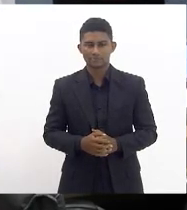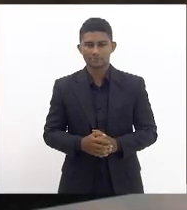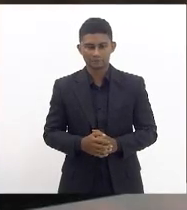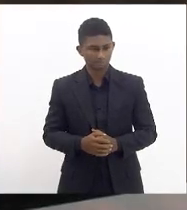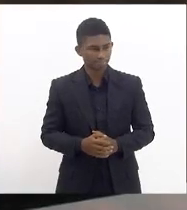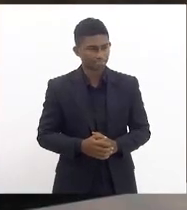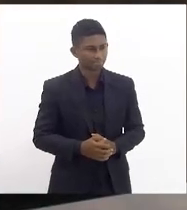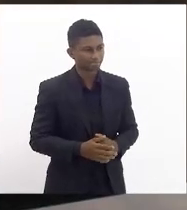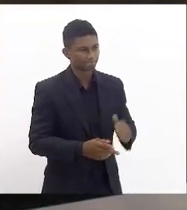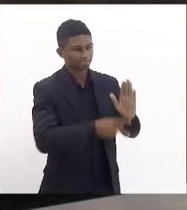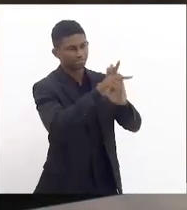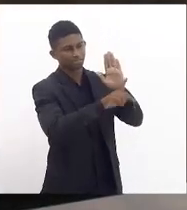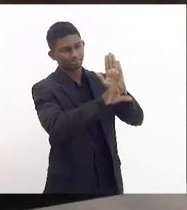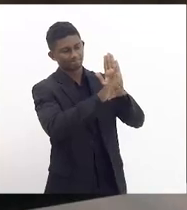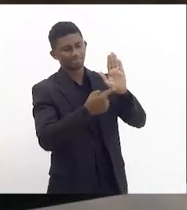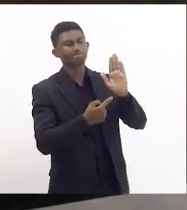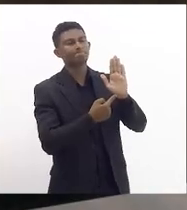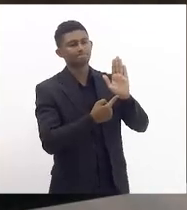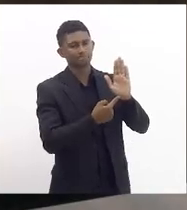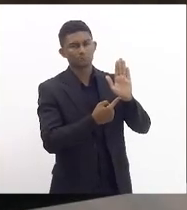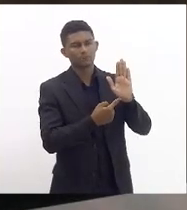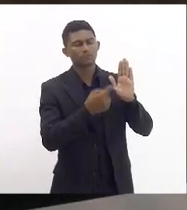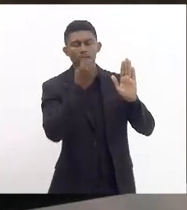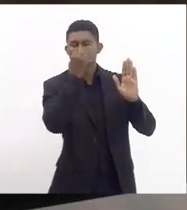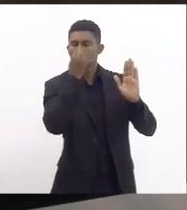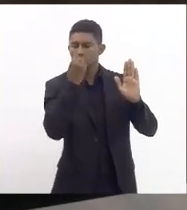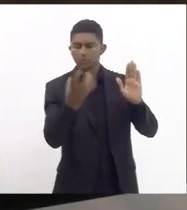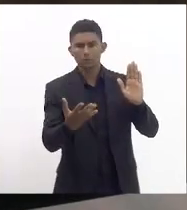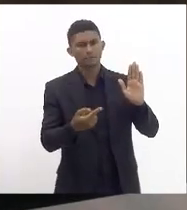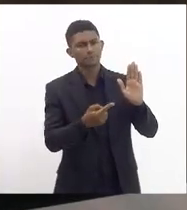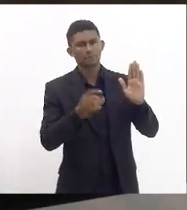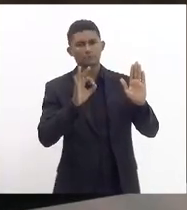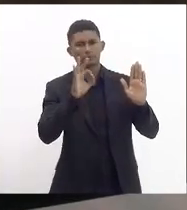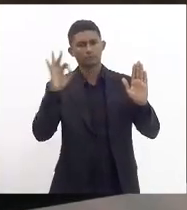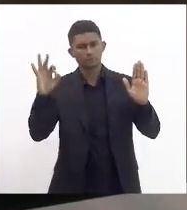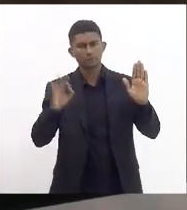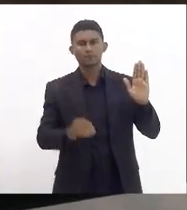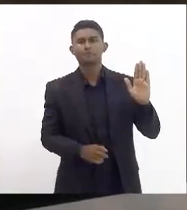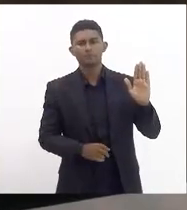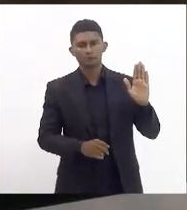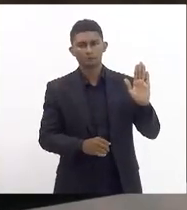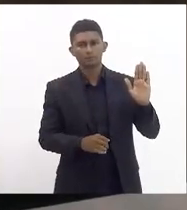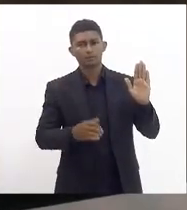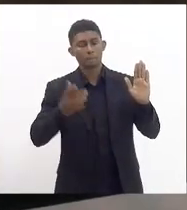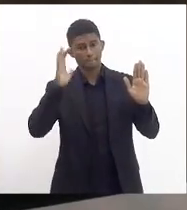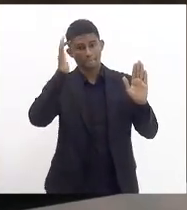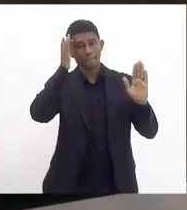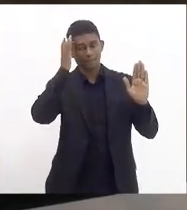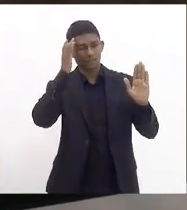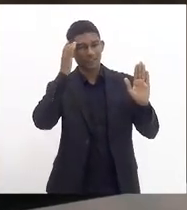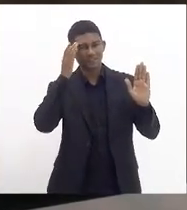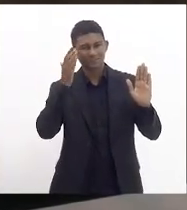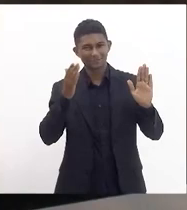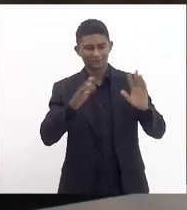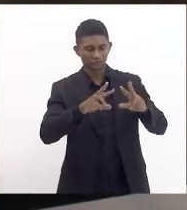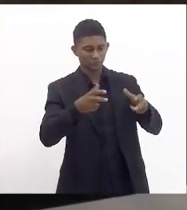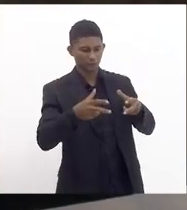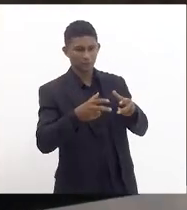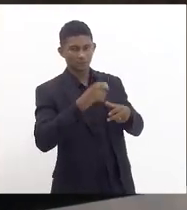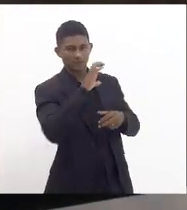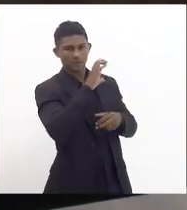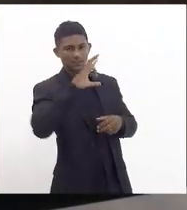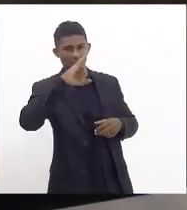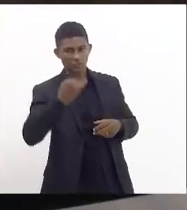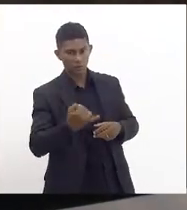Senhor presidente, o projeto da deputada Marta Rocha é muito bom, muito pertinente. Acho que o parecer da Comissão de Constituição e